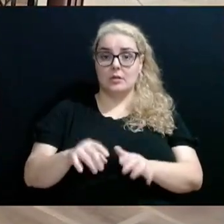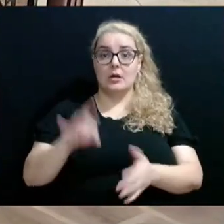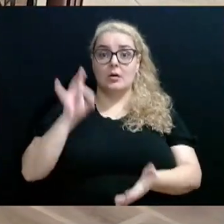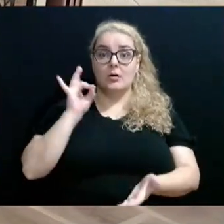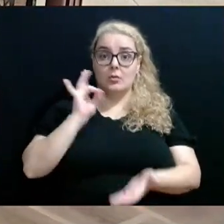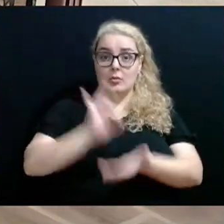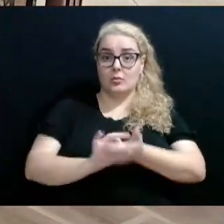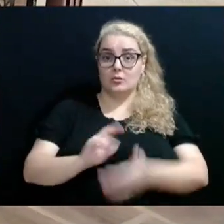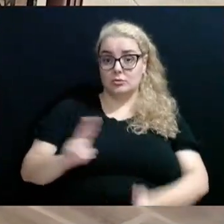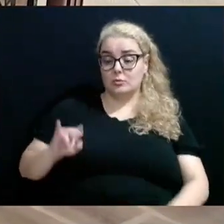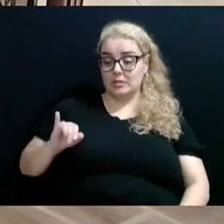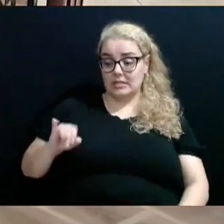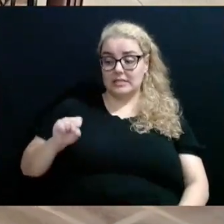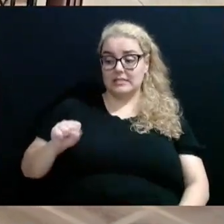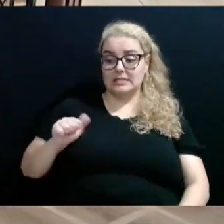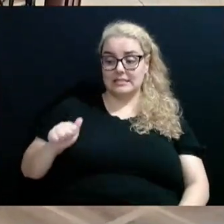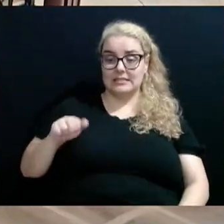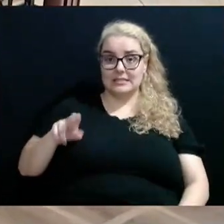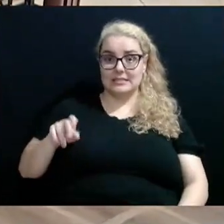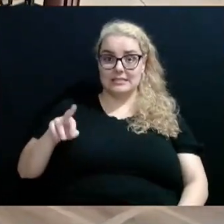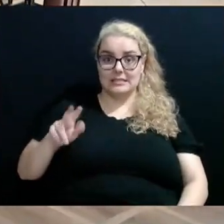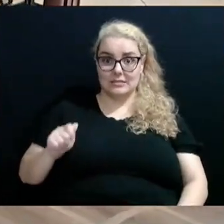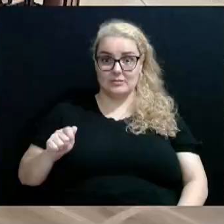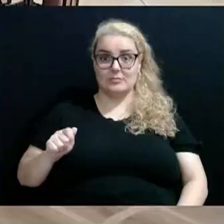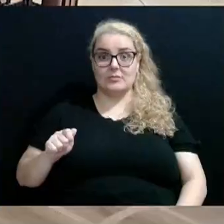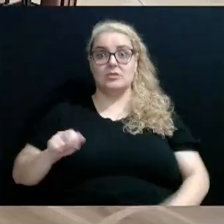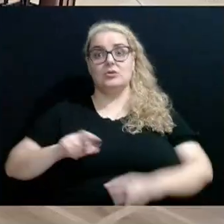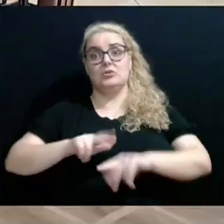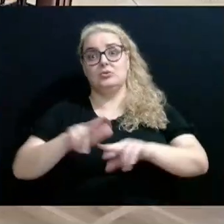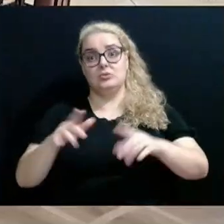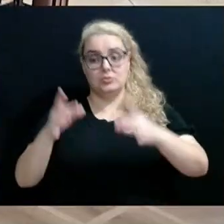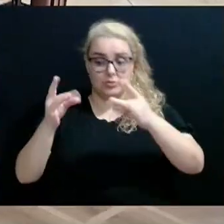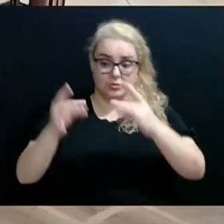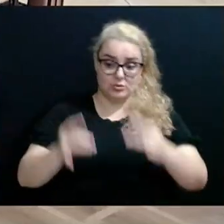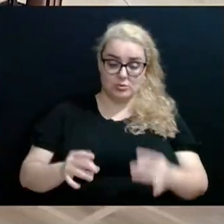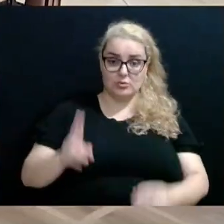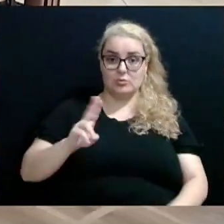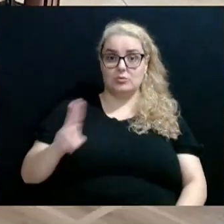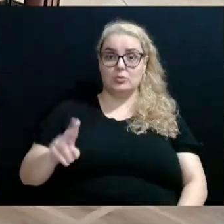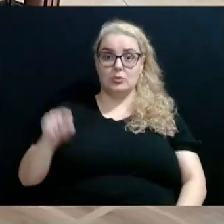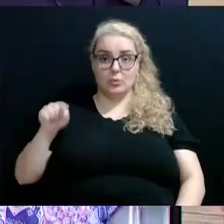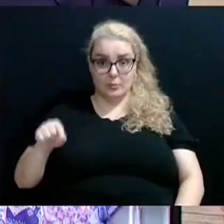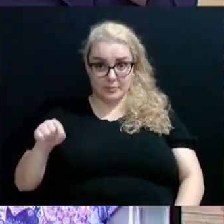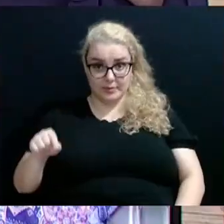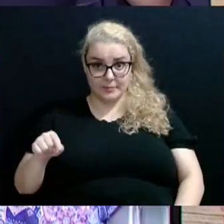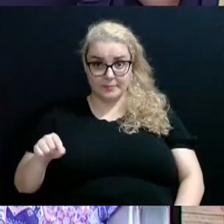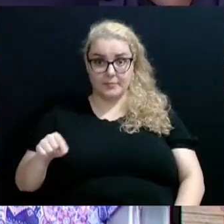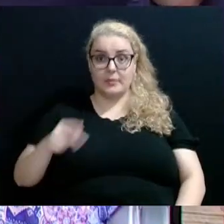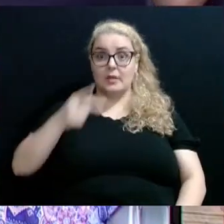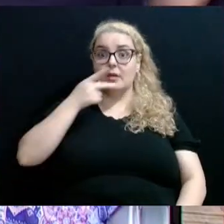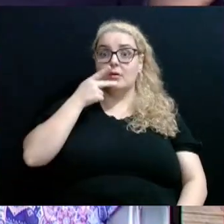nome. E a origem, entre os descritivos lá do nome Isaura, tá falando sobre